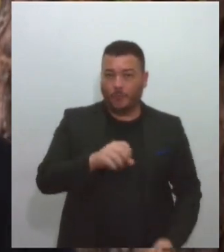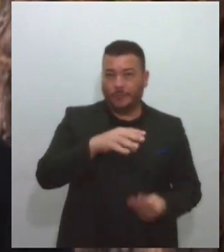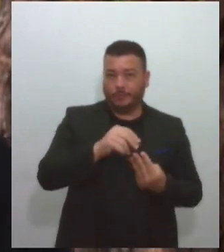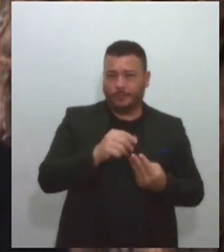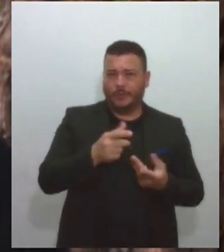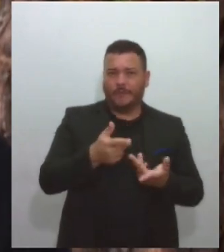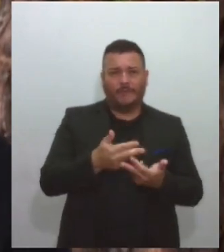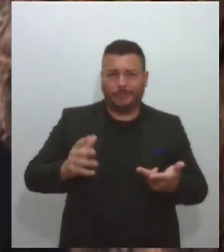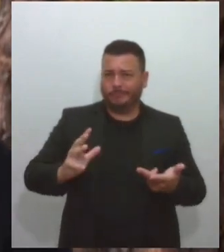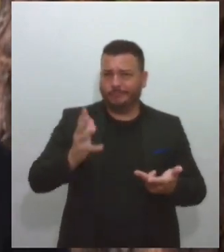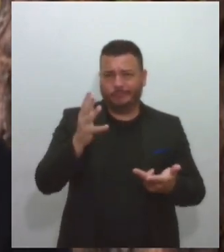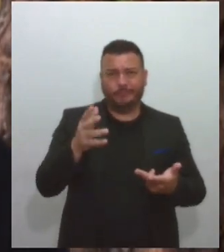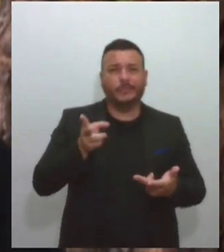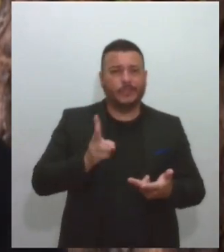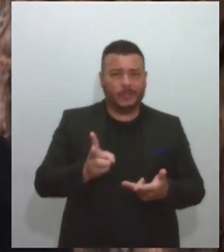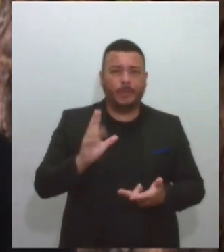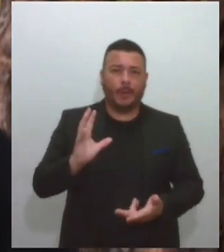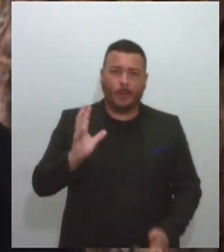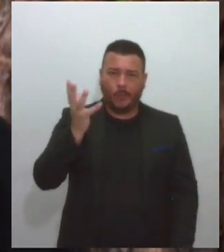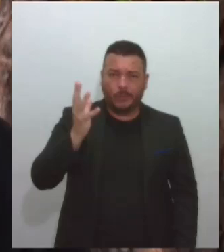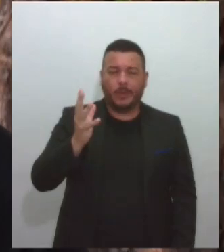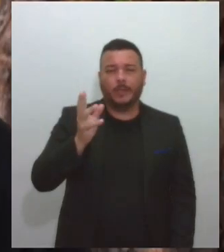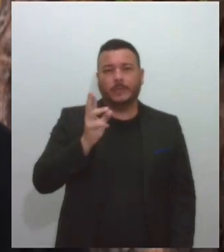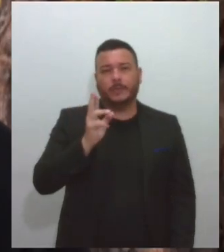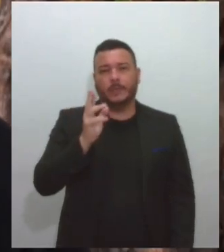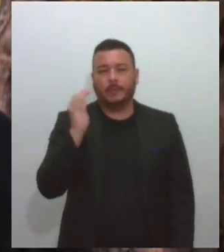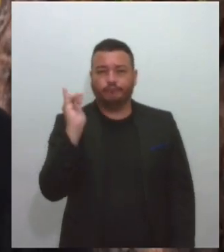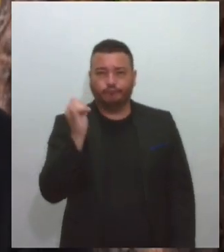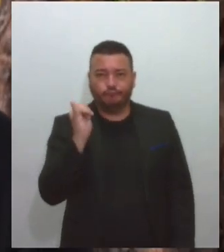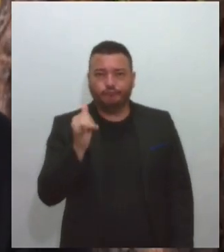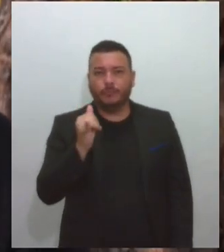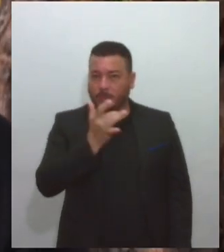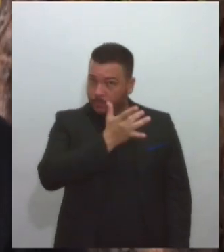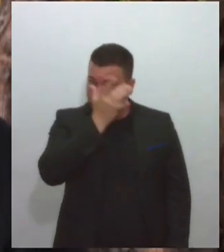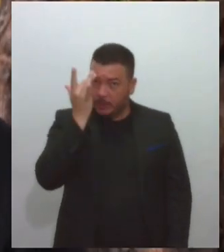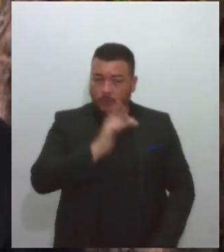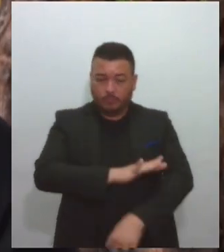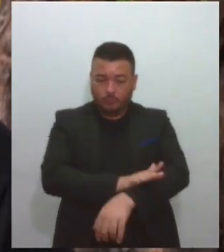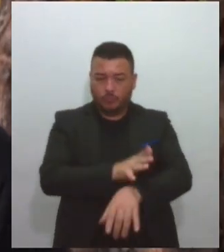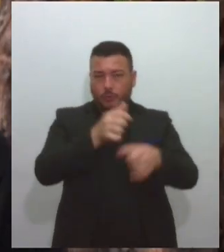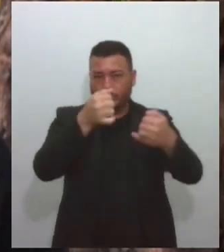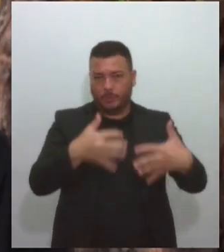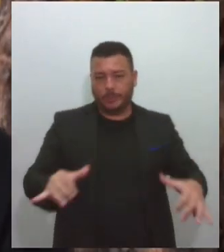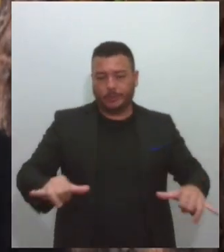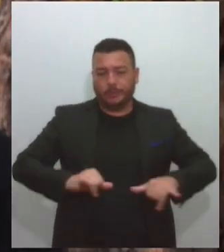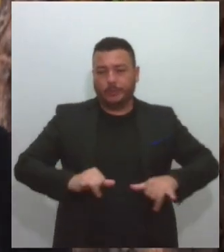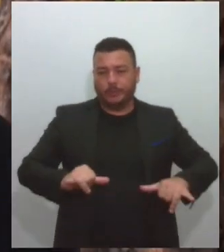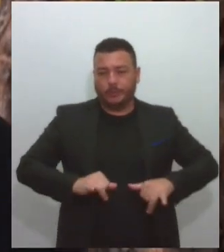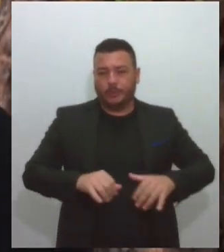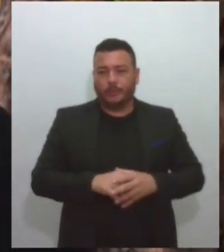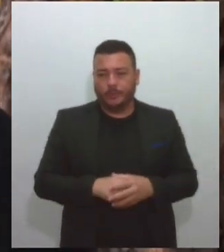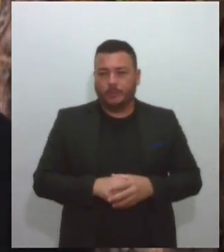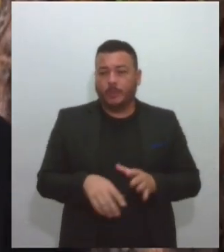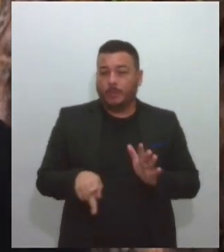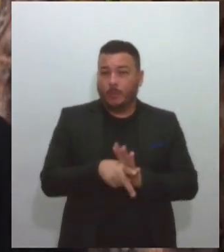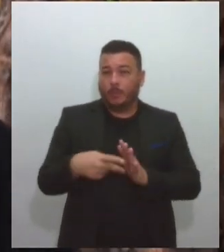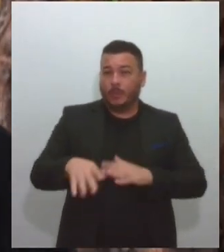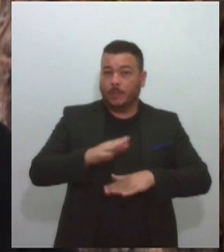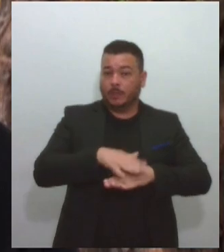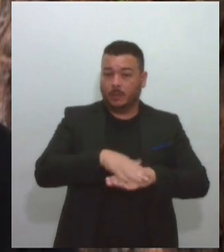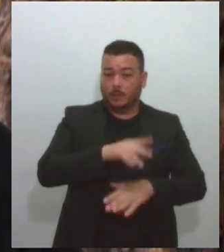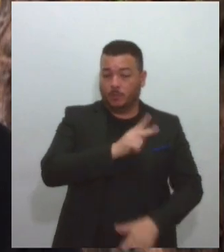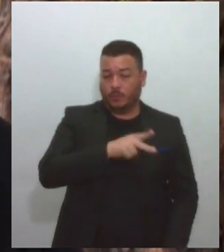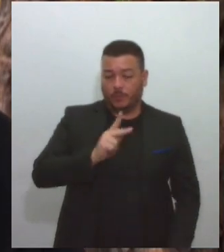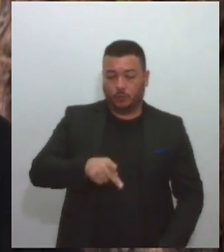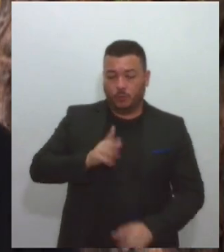extremamente recorrente o relato de estudantes que sofrem racismo, principalmente partindo de professores para alunos, né? A maior